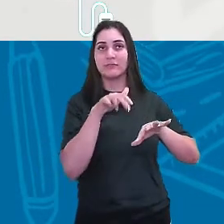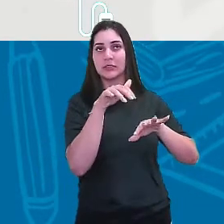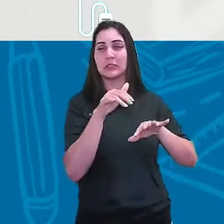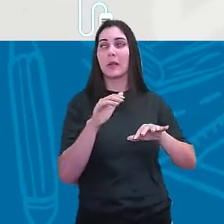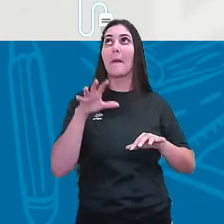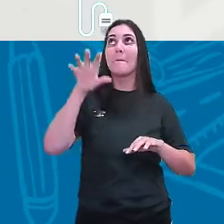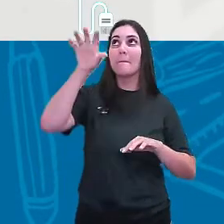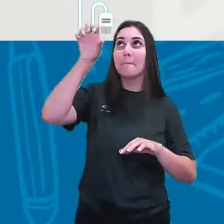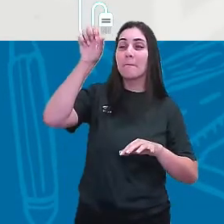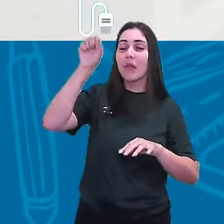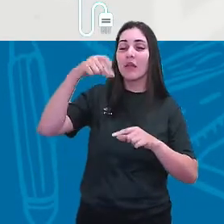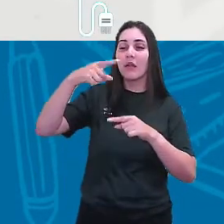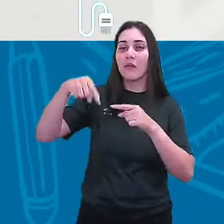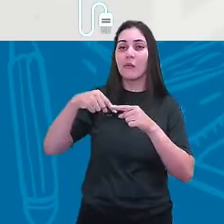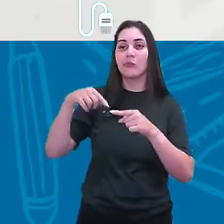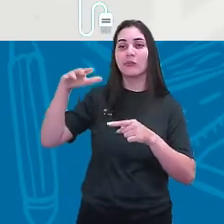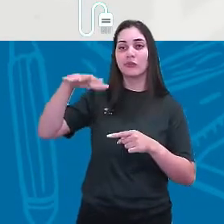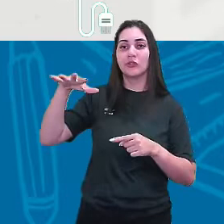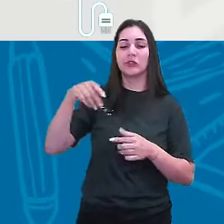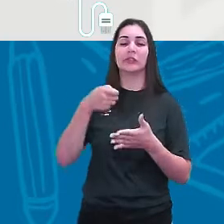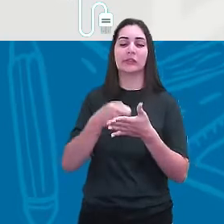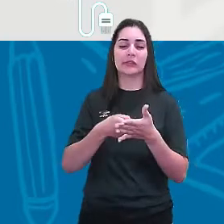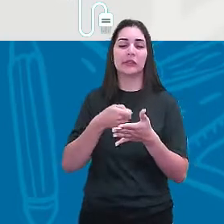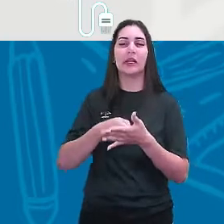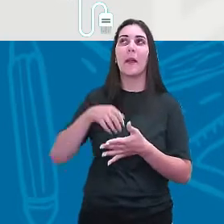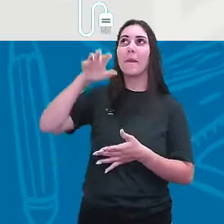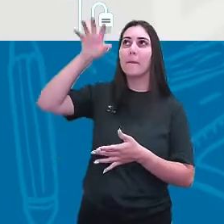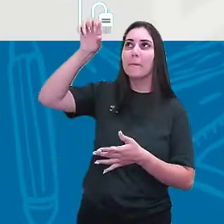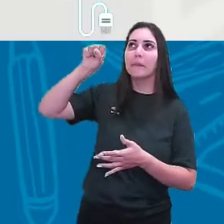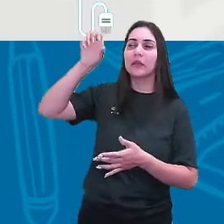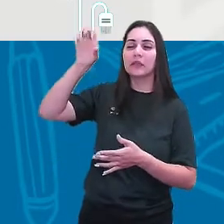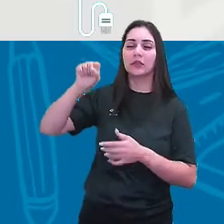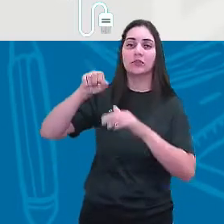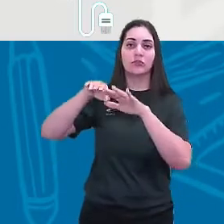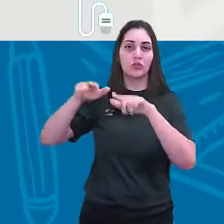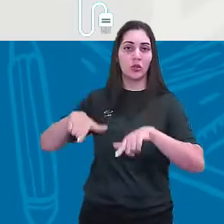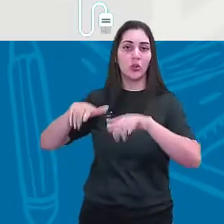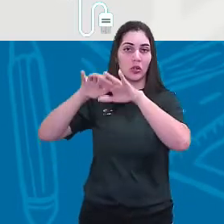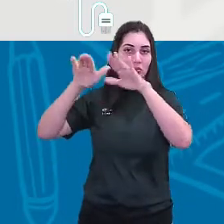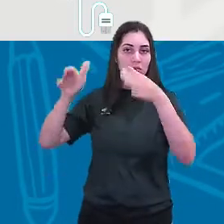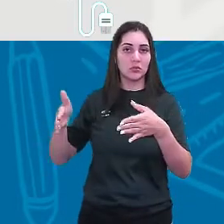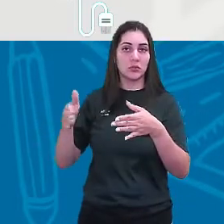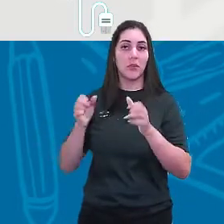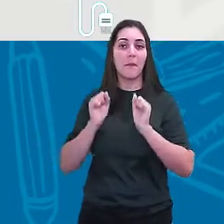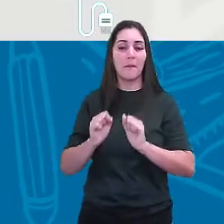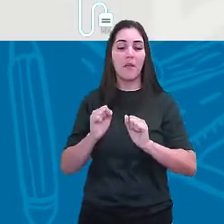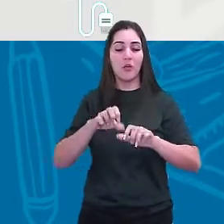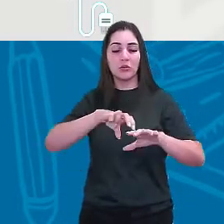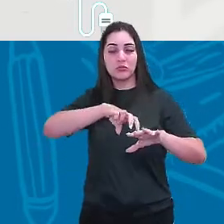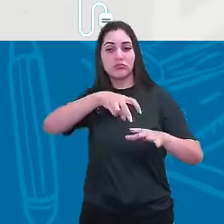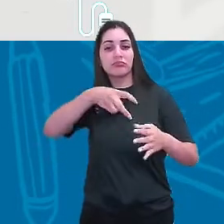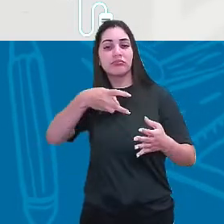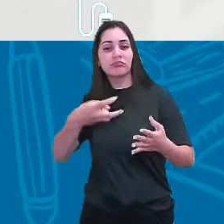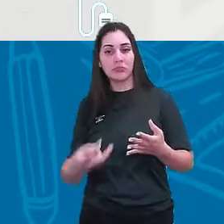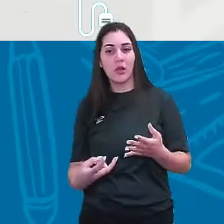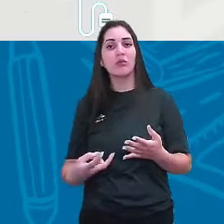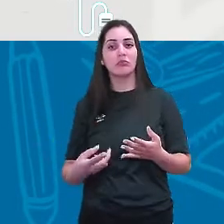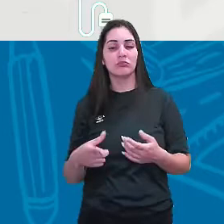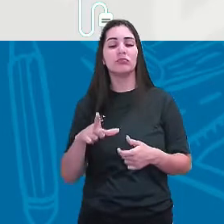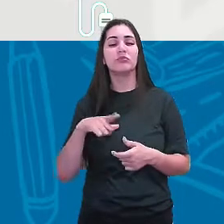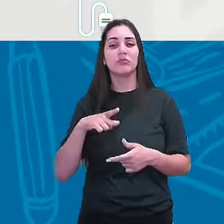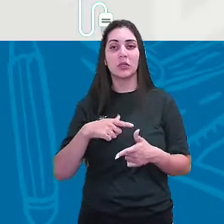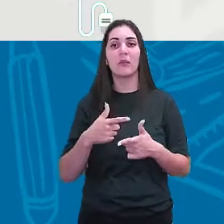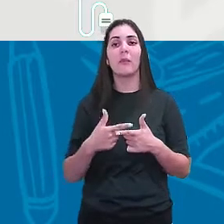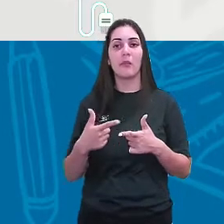nesses objetos, né, e estar tentando pegar objetos que estão em lugares altos, porque vocês podem cair e se